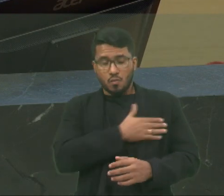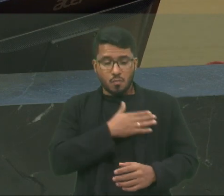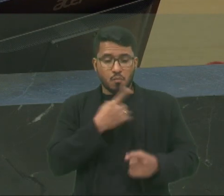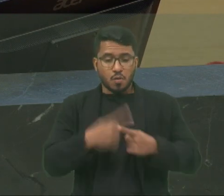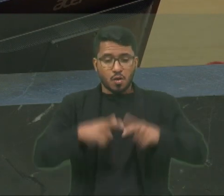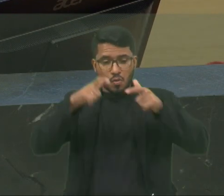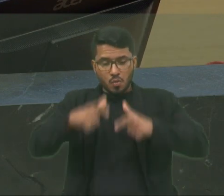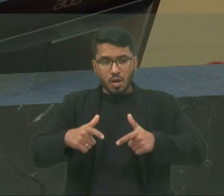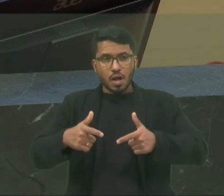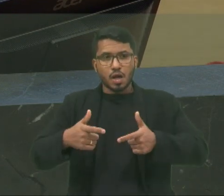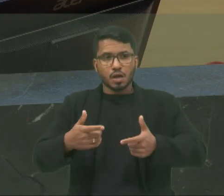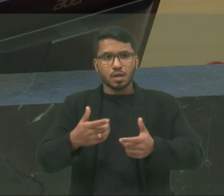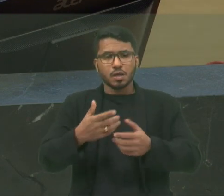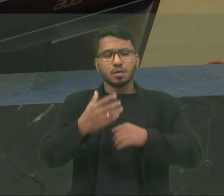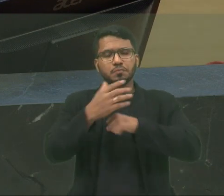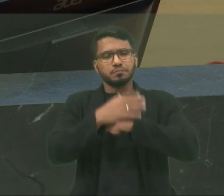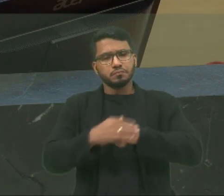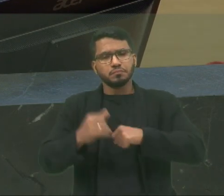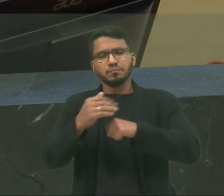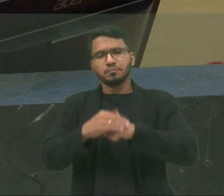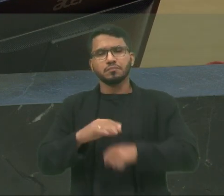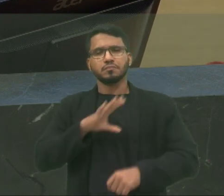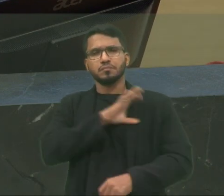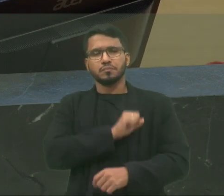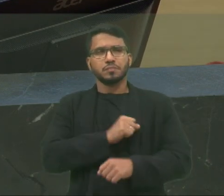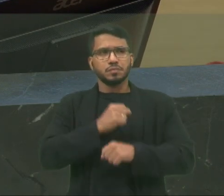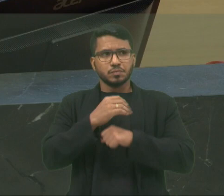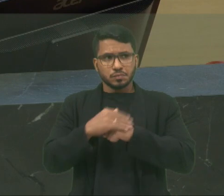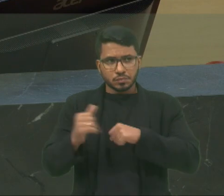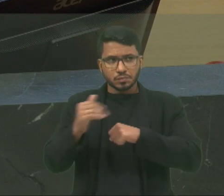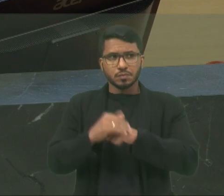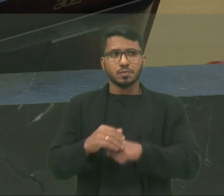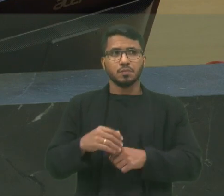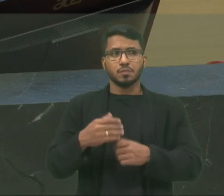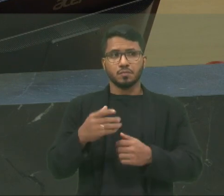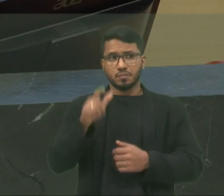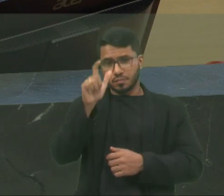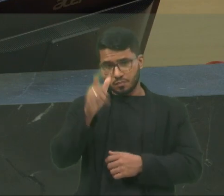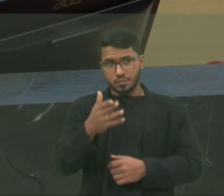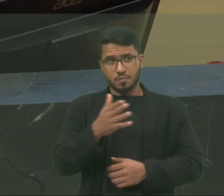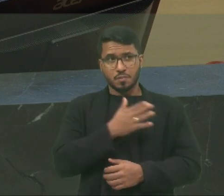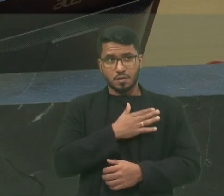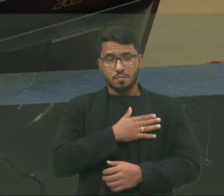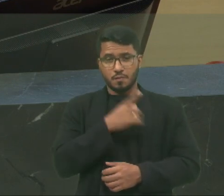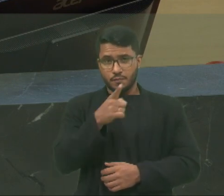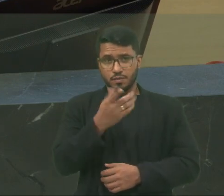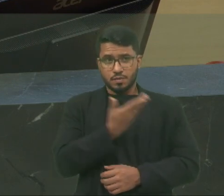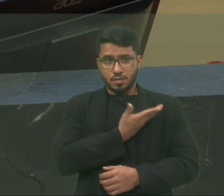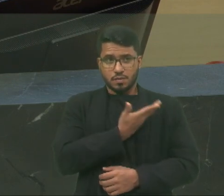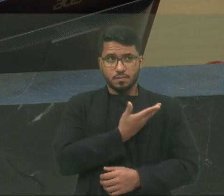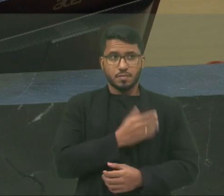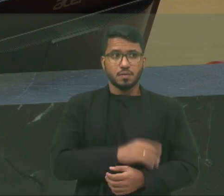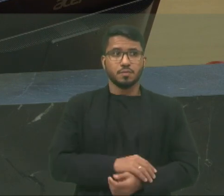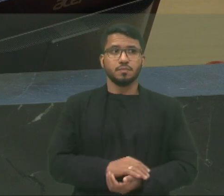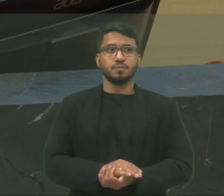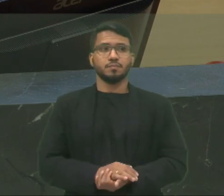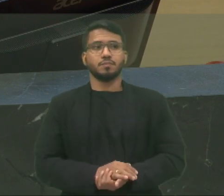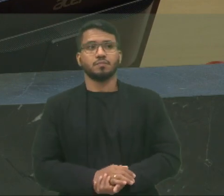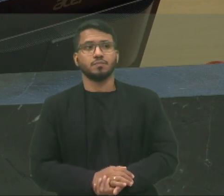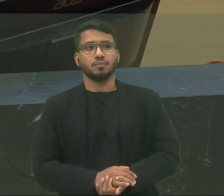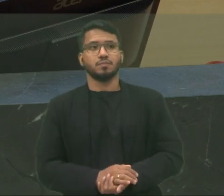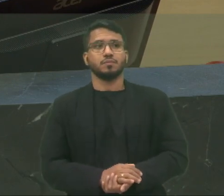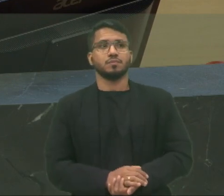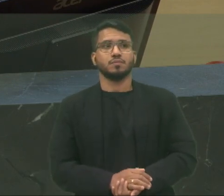terra de amor e de carinho. Pablo Nunes, para mim, o amigo Pablo Goiano. Toda